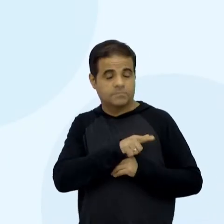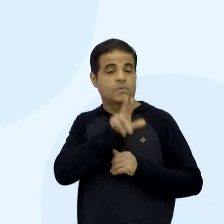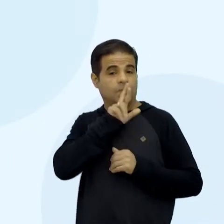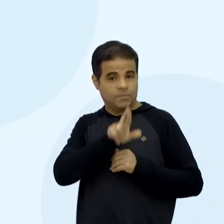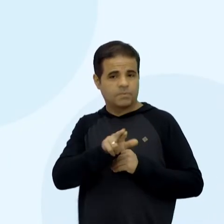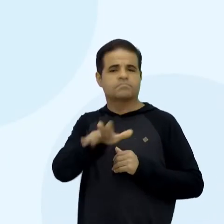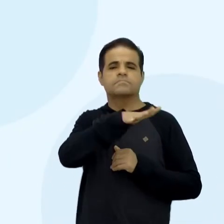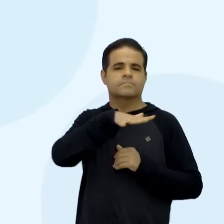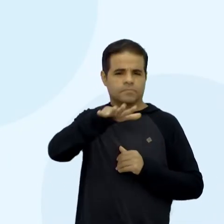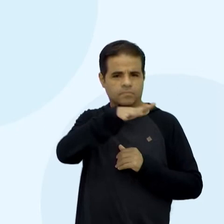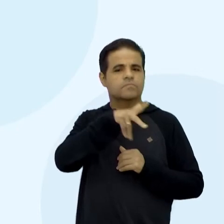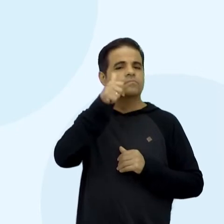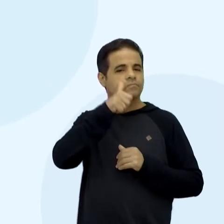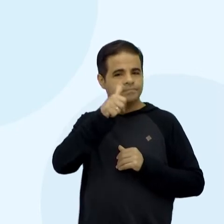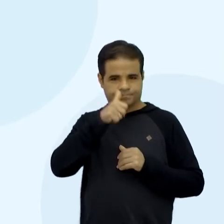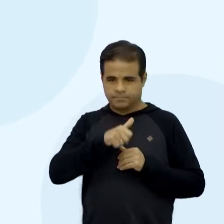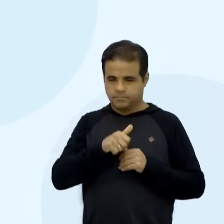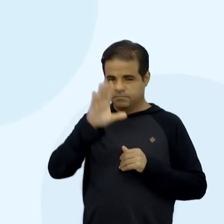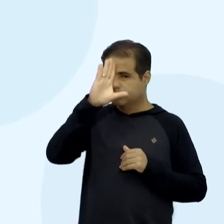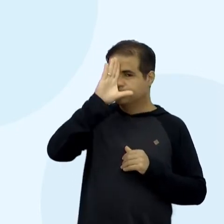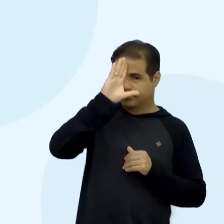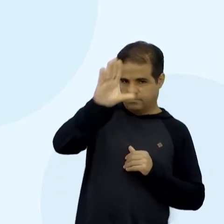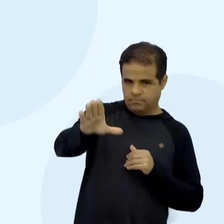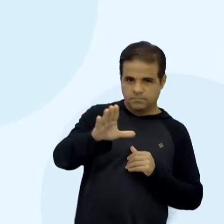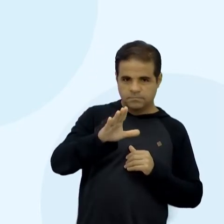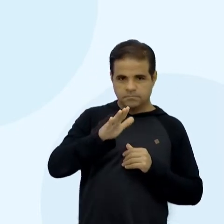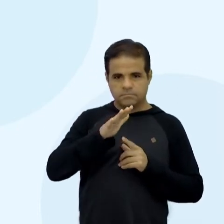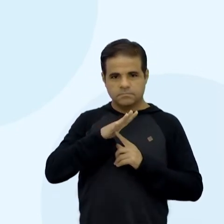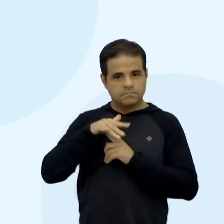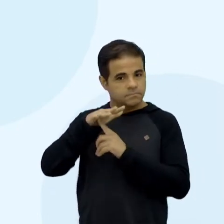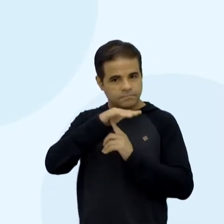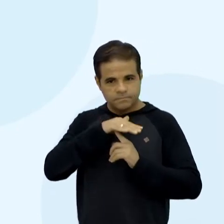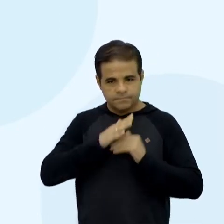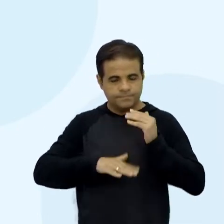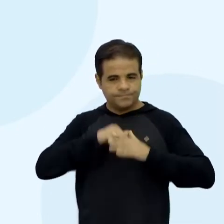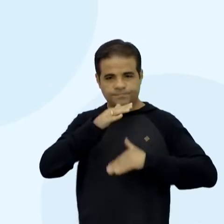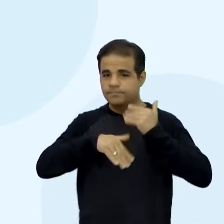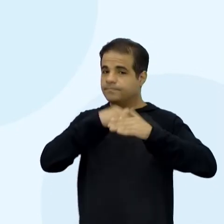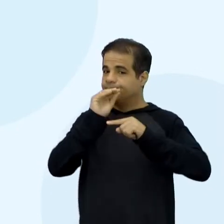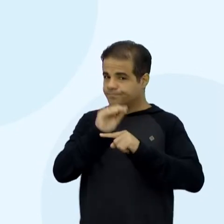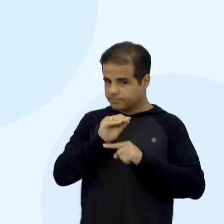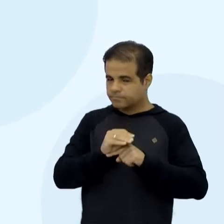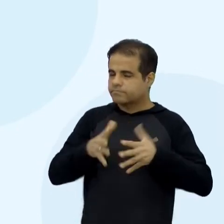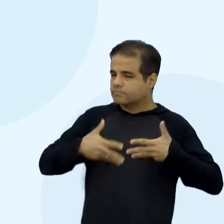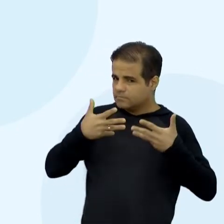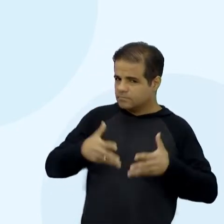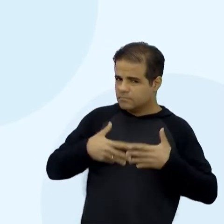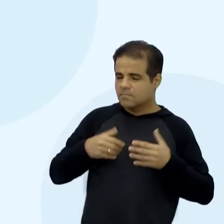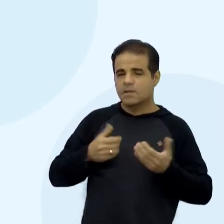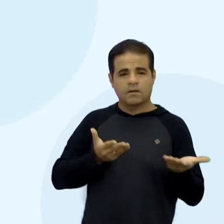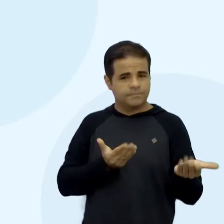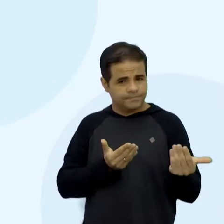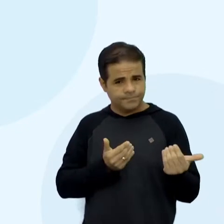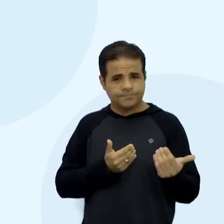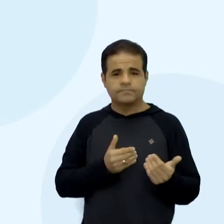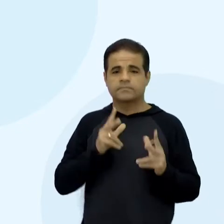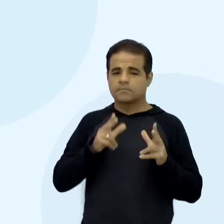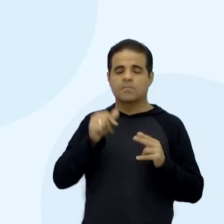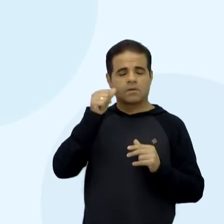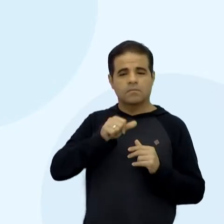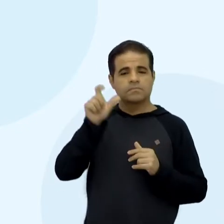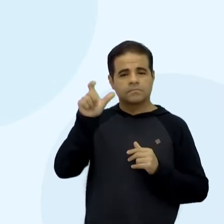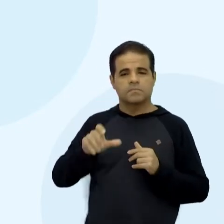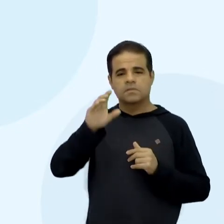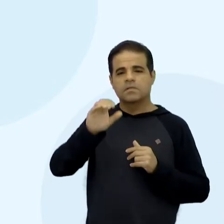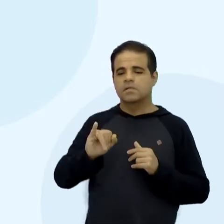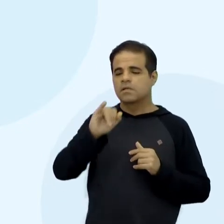resultado geral das mulheres são o principal motor que ajuda a alimentar a empolgação de jovens como a carioca